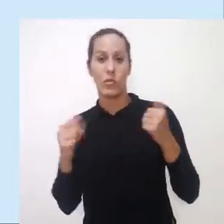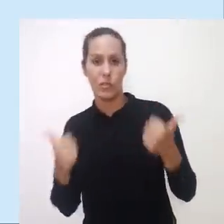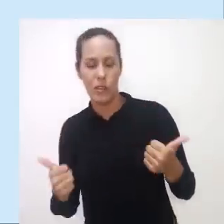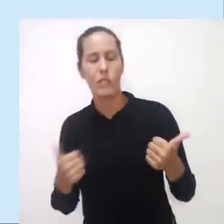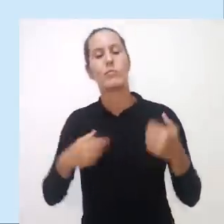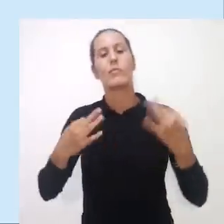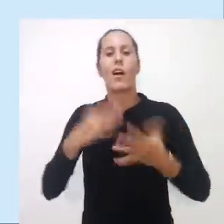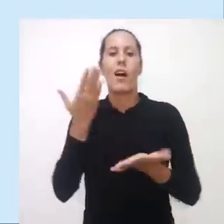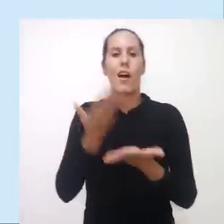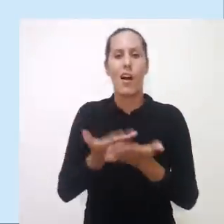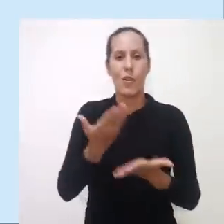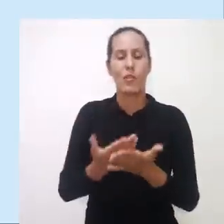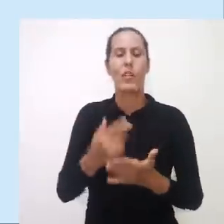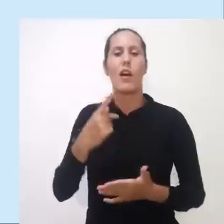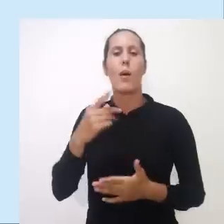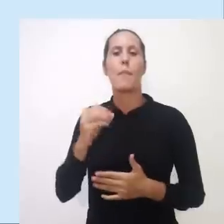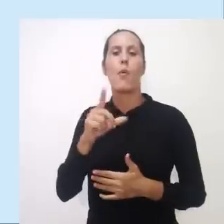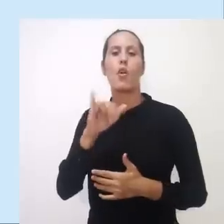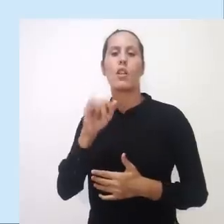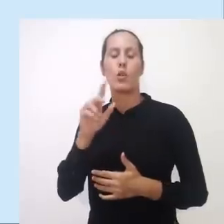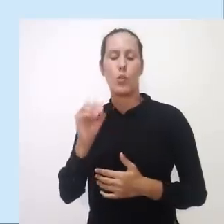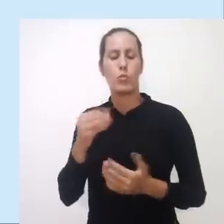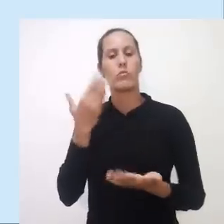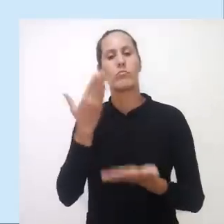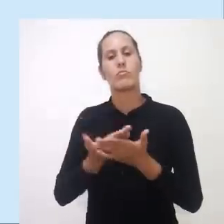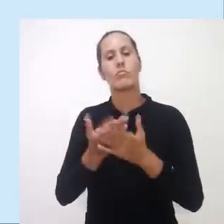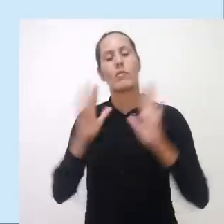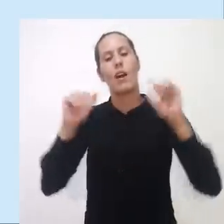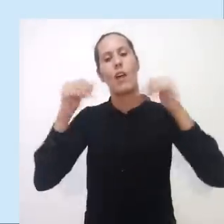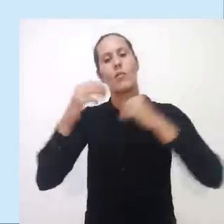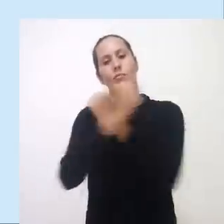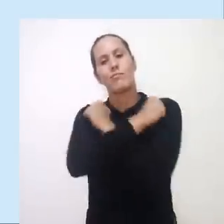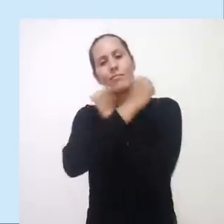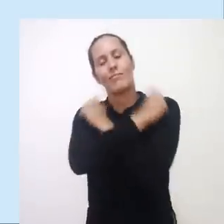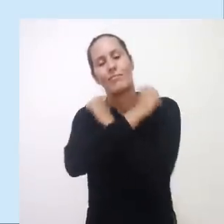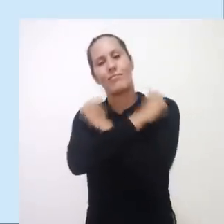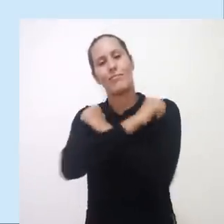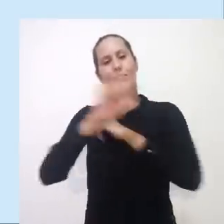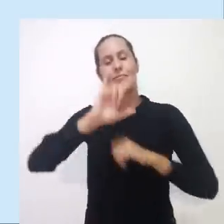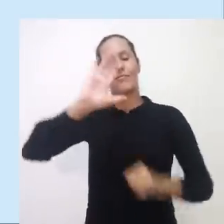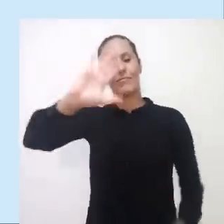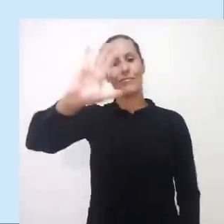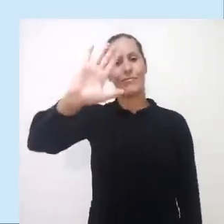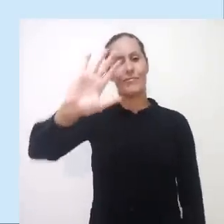pessoal, essa foi a aula de polígonos e até a próxima e um forte abraço de toda a equipe.